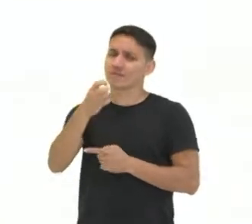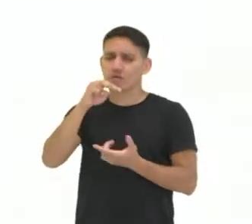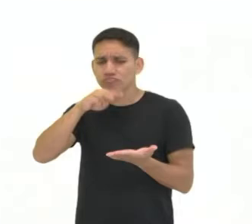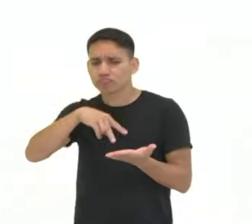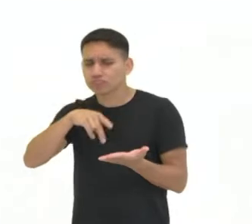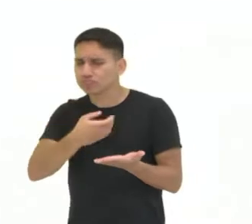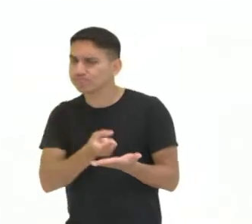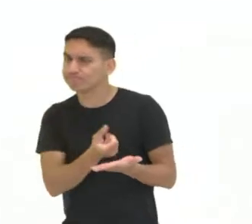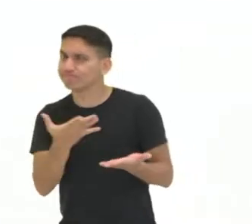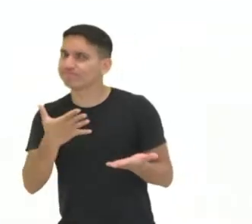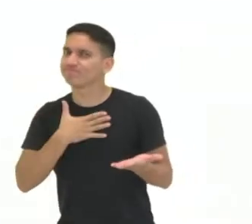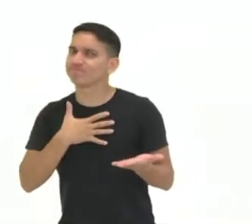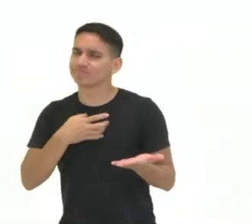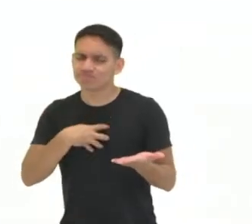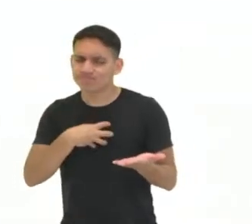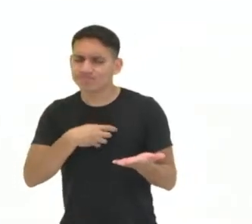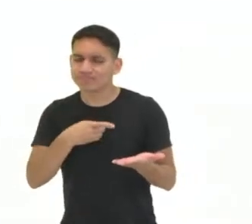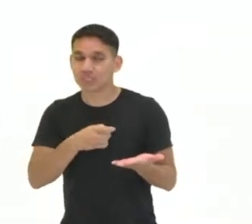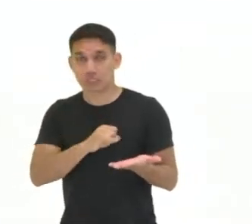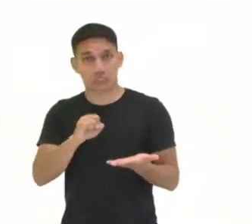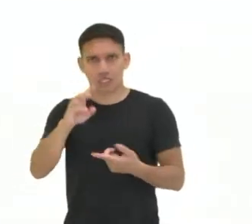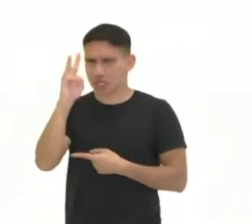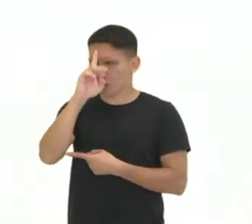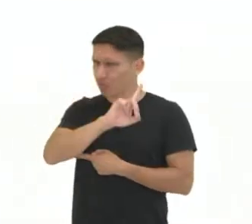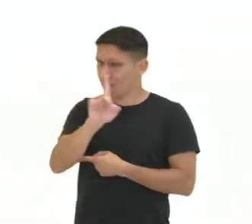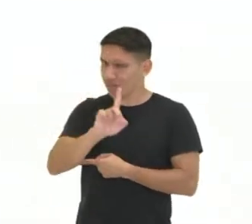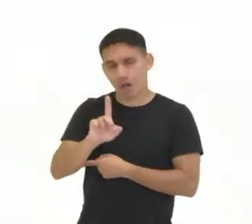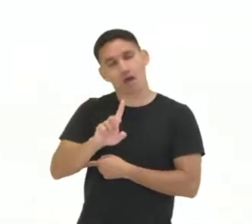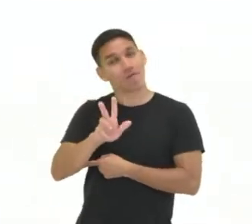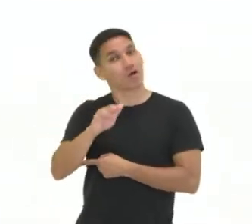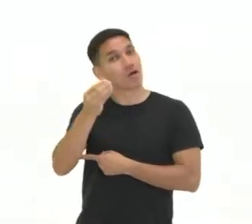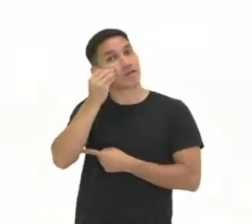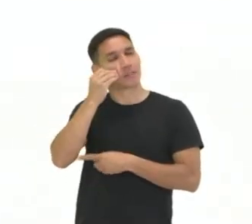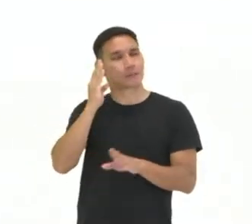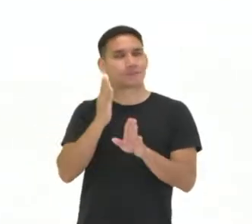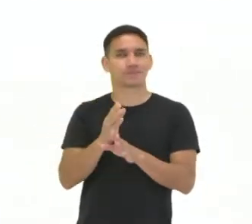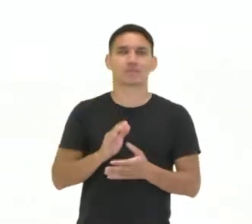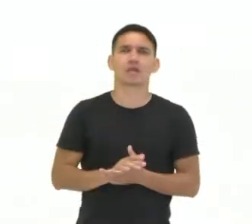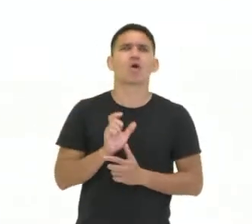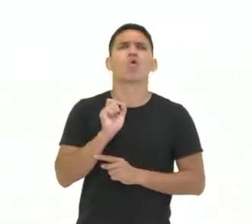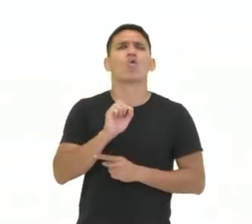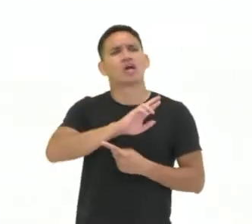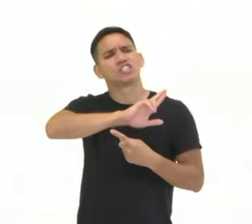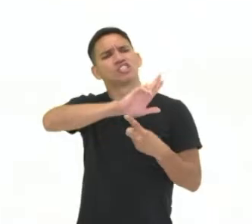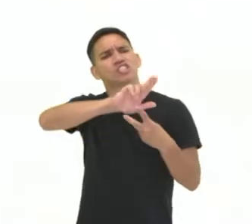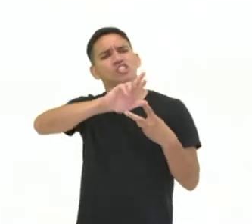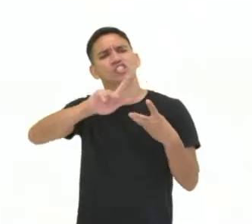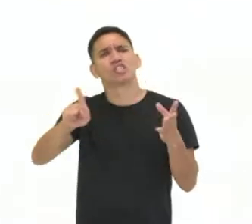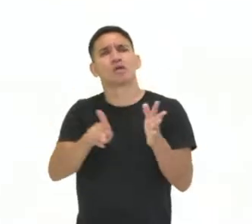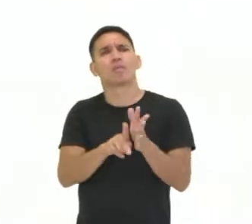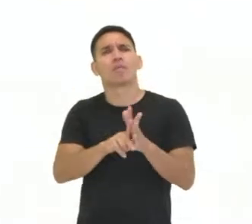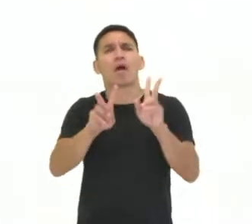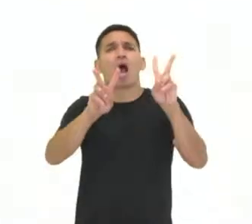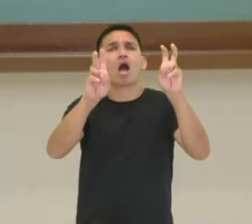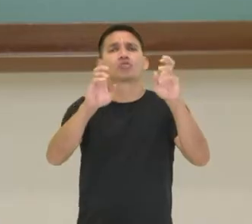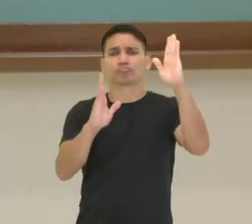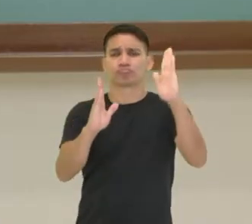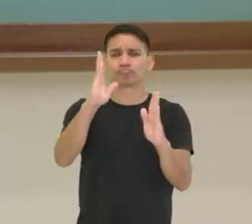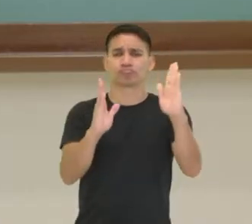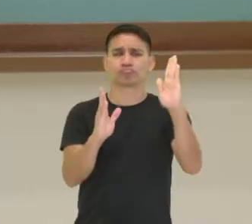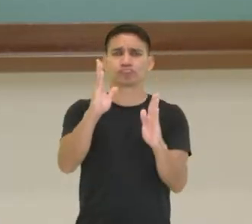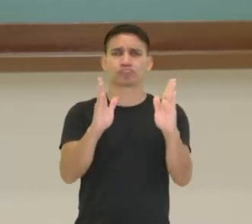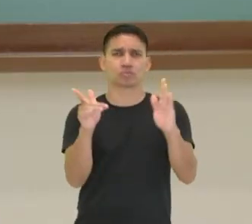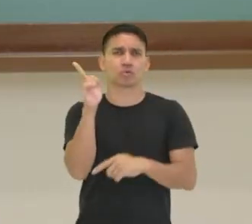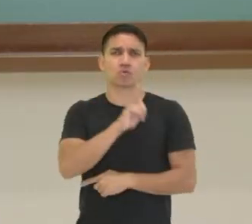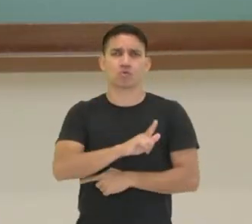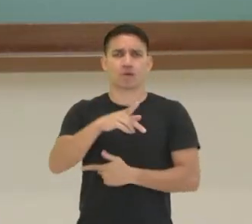né? Agora, se você não lembra direito, vamos ver se a gente descobre. O que eles têm de diferente em relação aos paralelogramos? Então, agora a